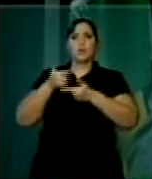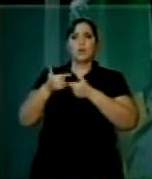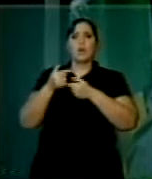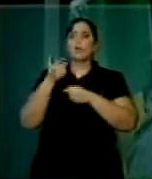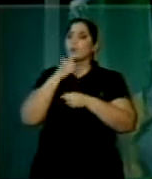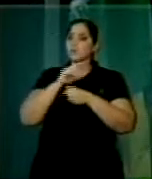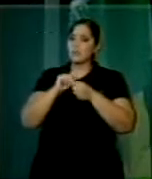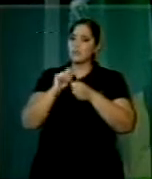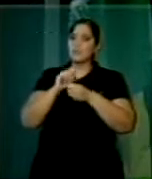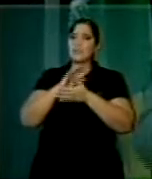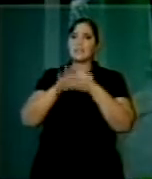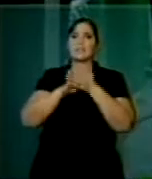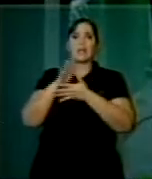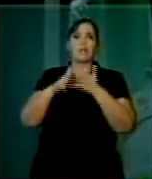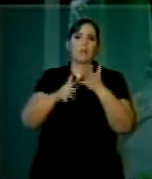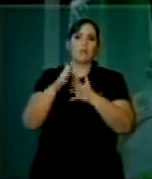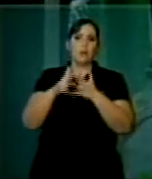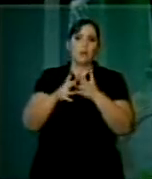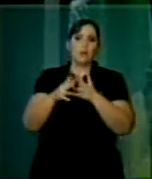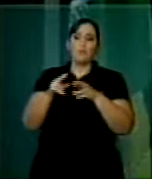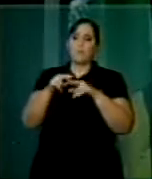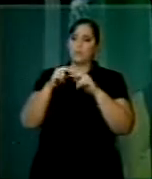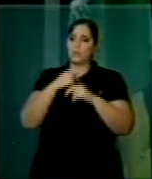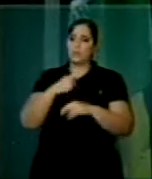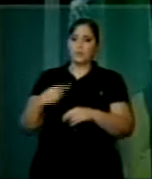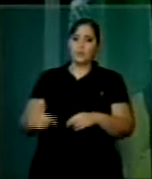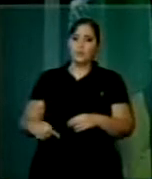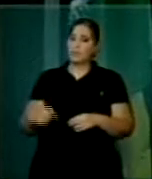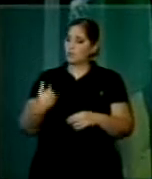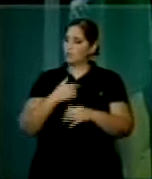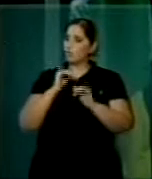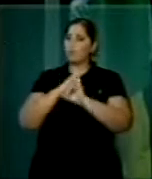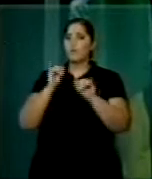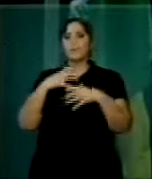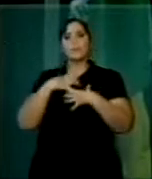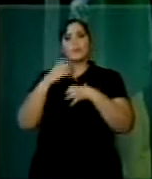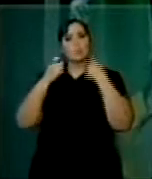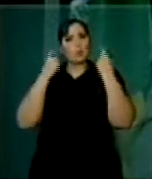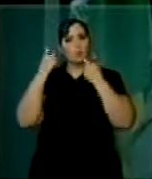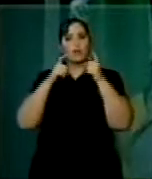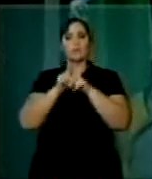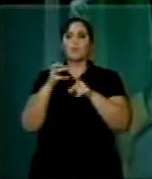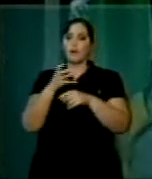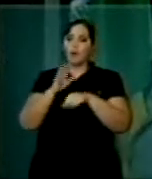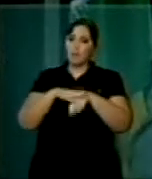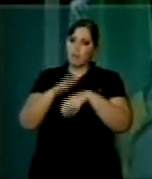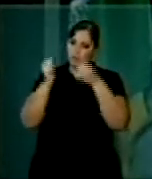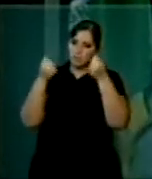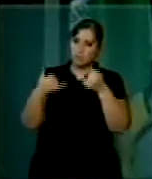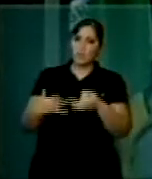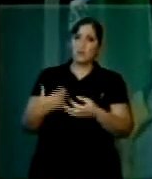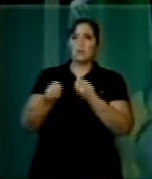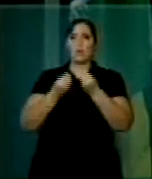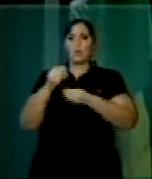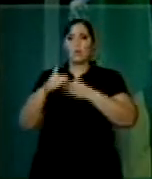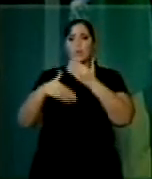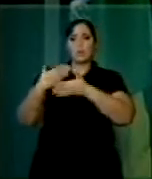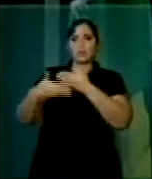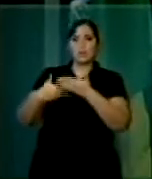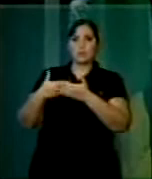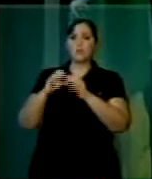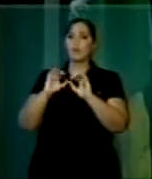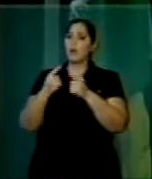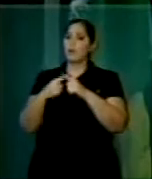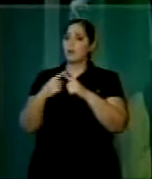nenhum trauma. Portanto, senhor presidente, aqui nós expressamos a nossa preocupação e queremos maiores esclarecimentos sobre esse processo, até porque isso